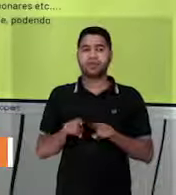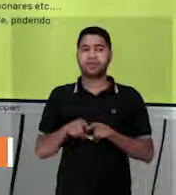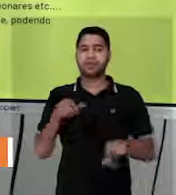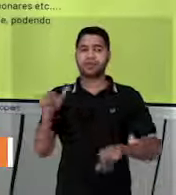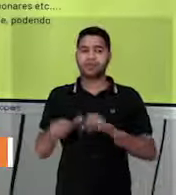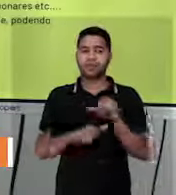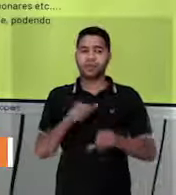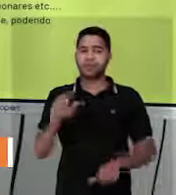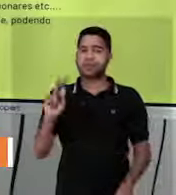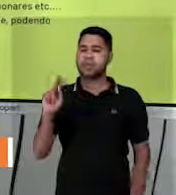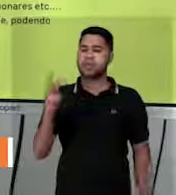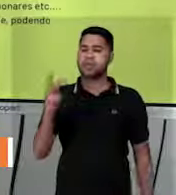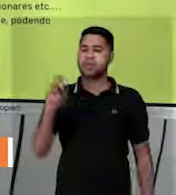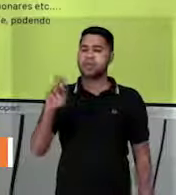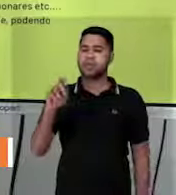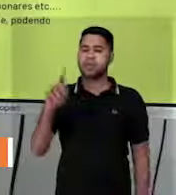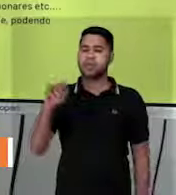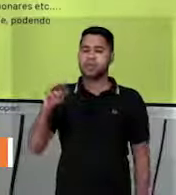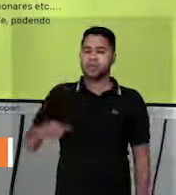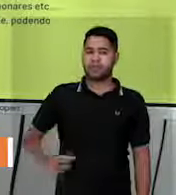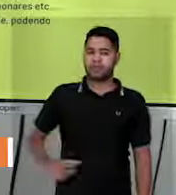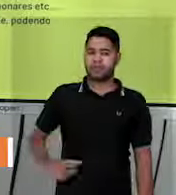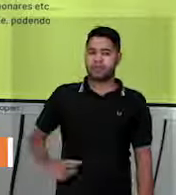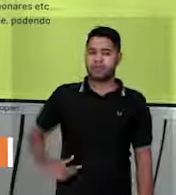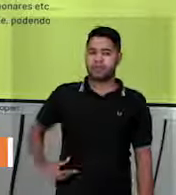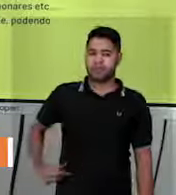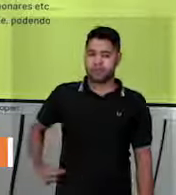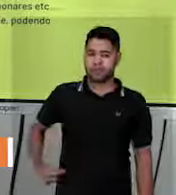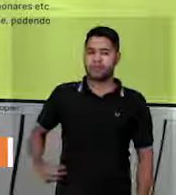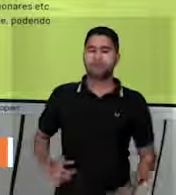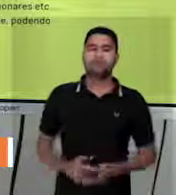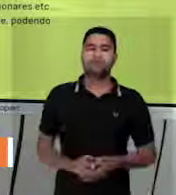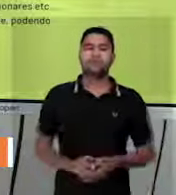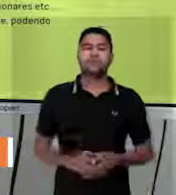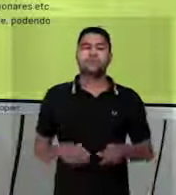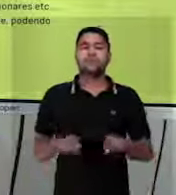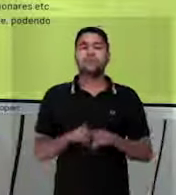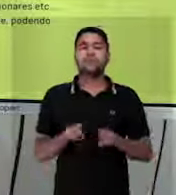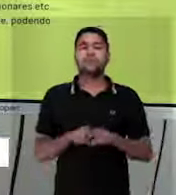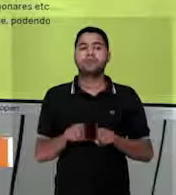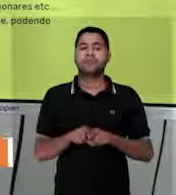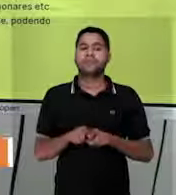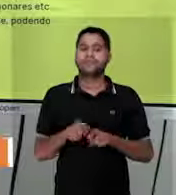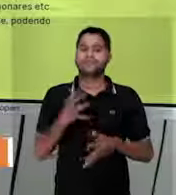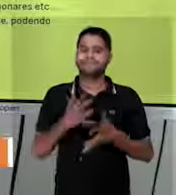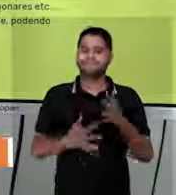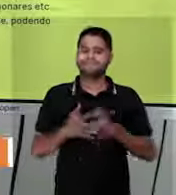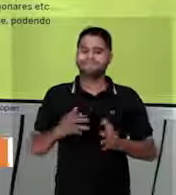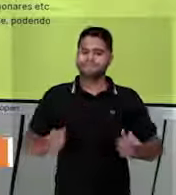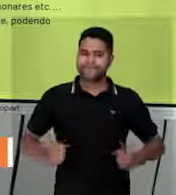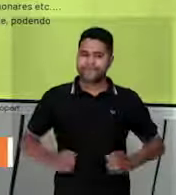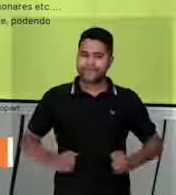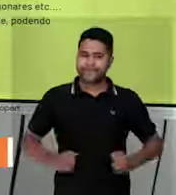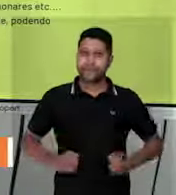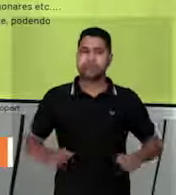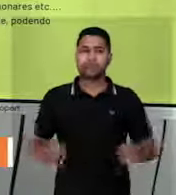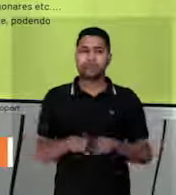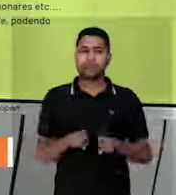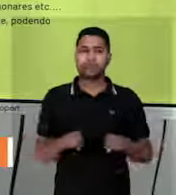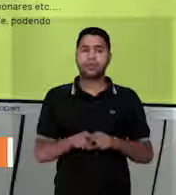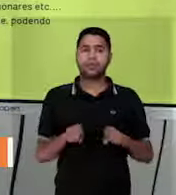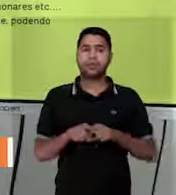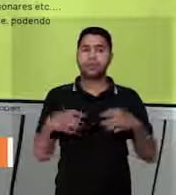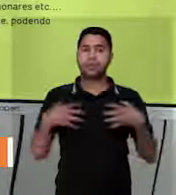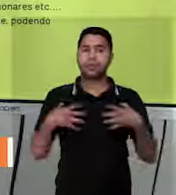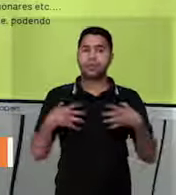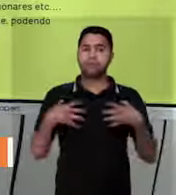alterações hepáticas, ou seja, lá no fígado. Comprometimento renal e pulmonar. Então, a visceral,